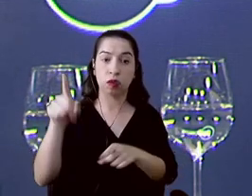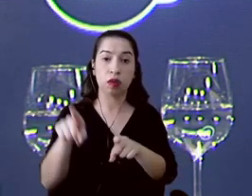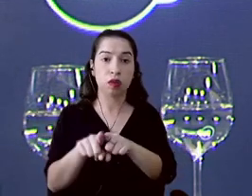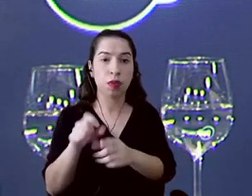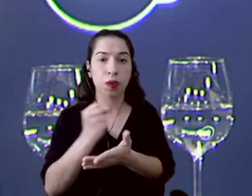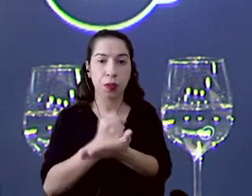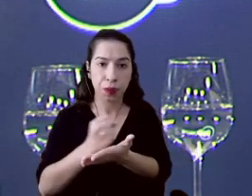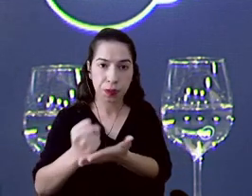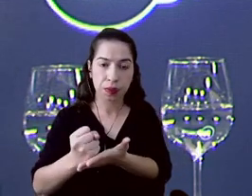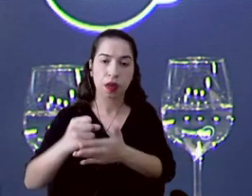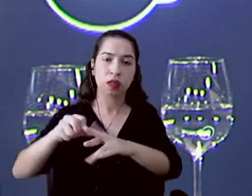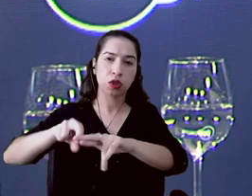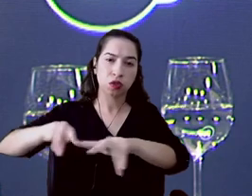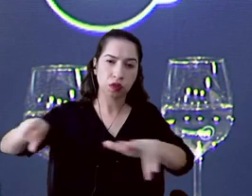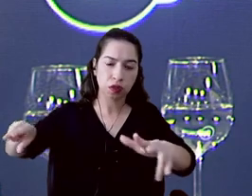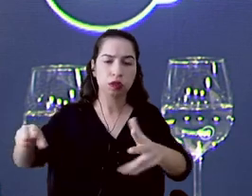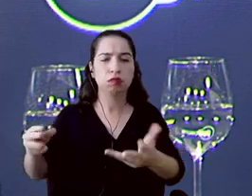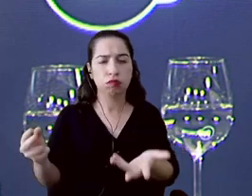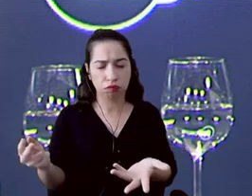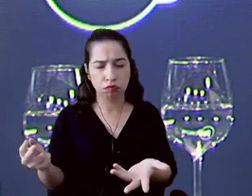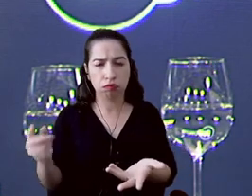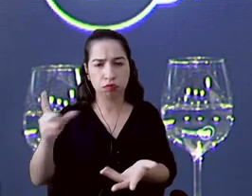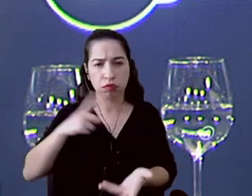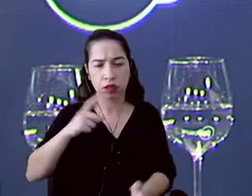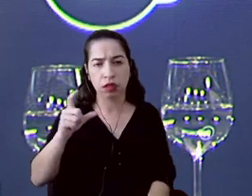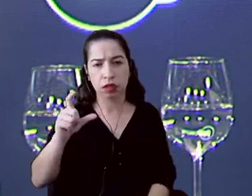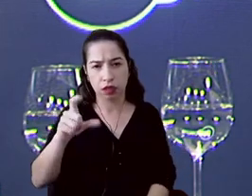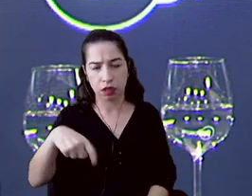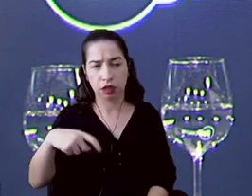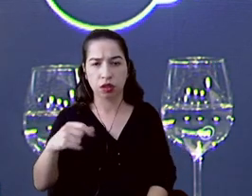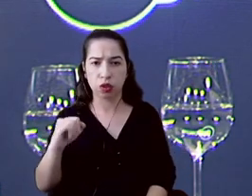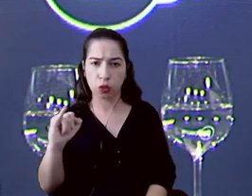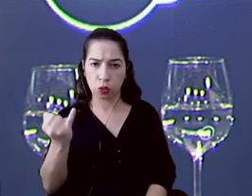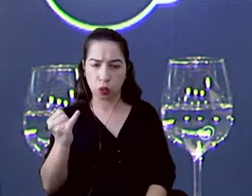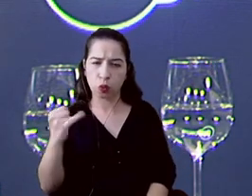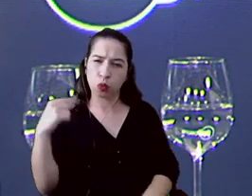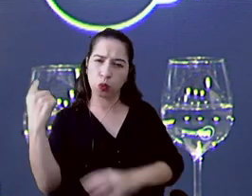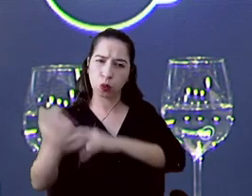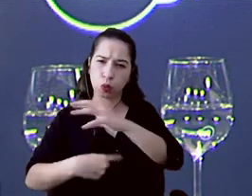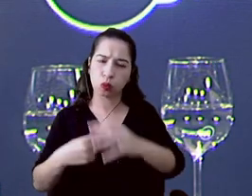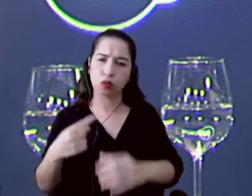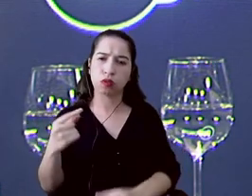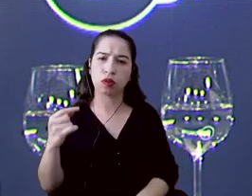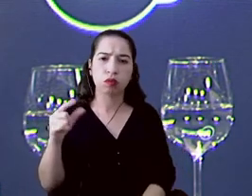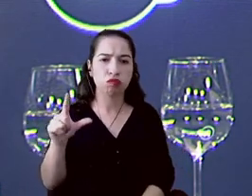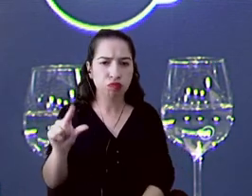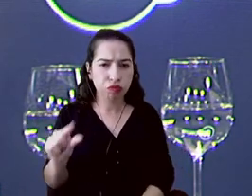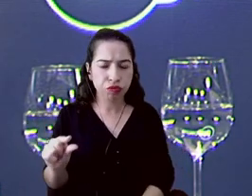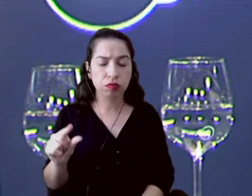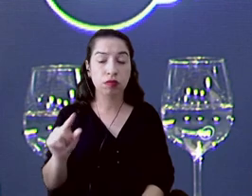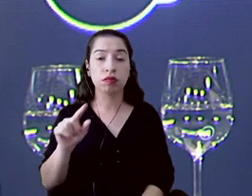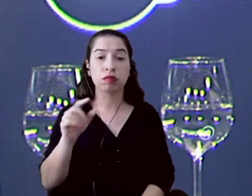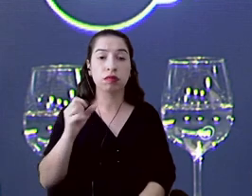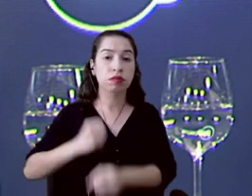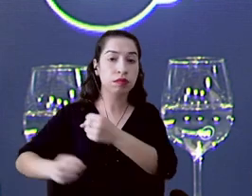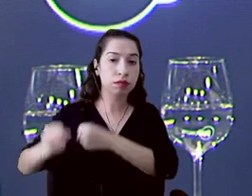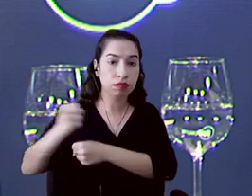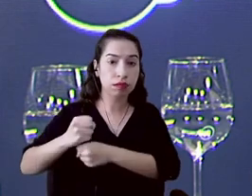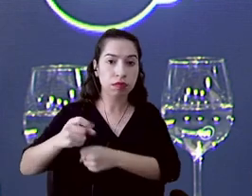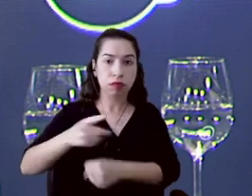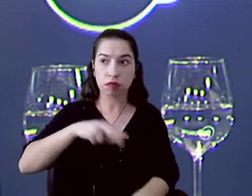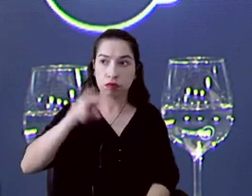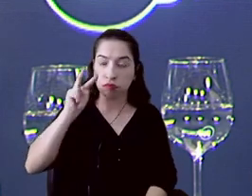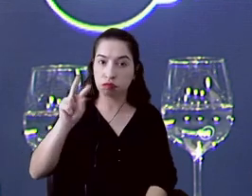obviamente estava no ambiente também de taxa de juros globais muito baixas né e ano passado a gente viu uma reversão